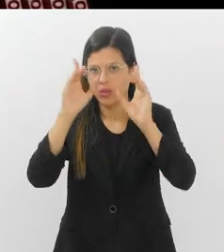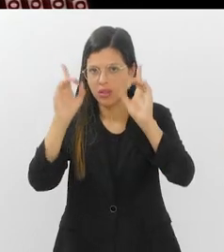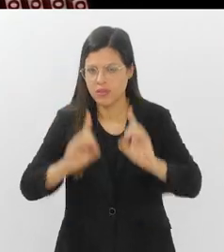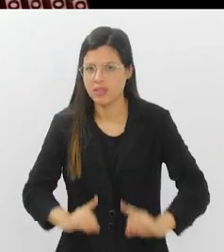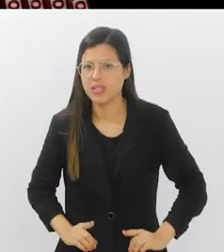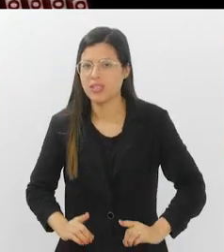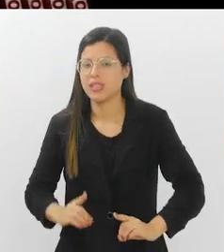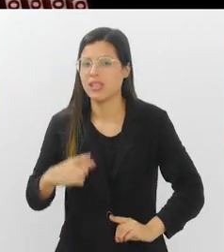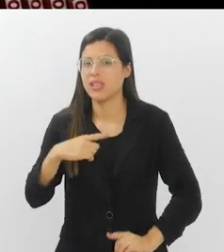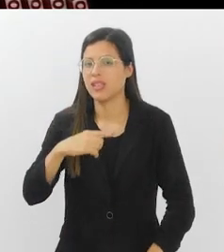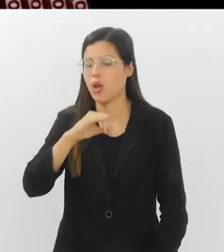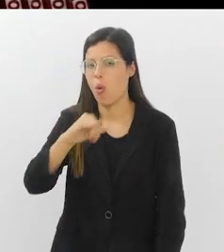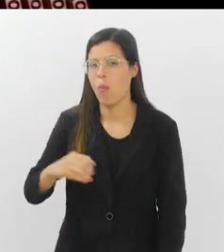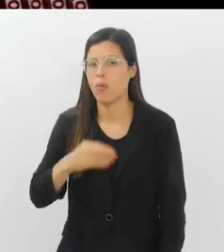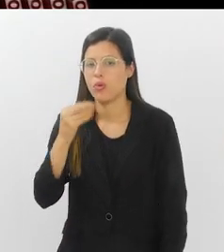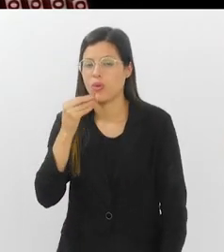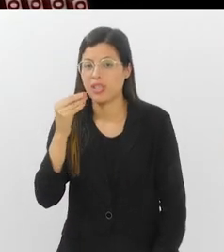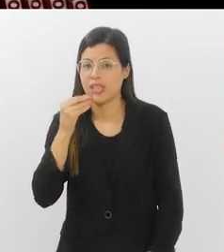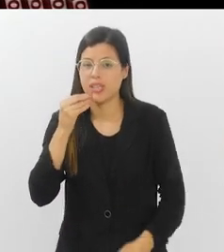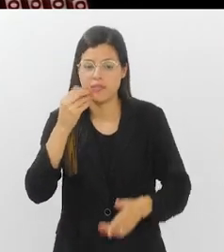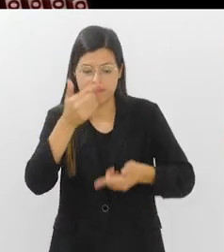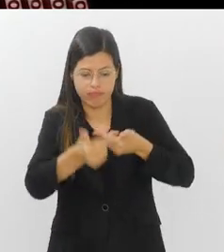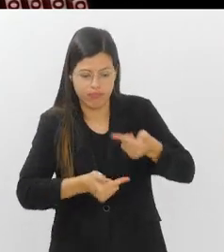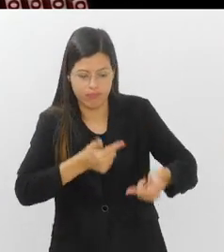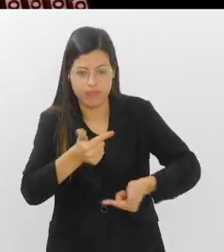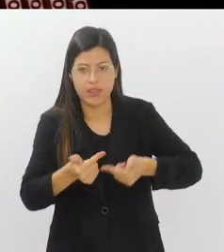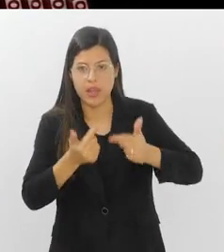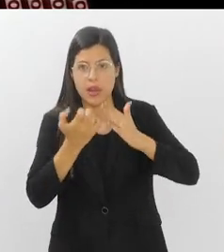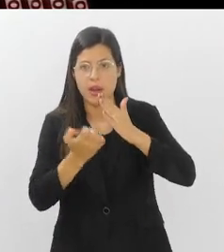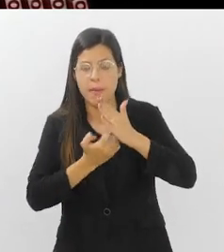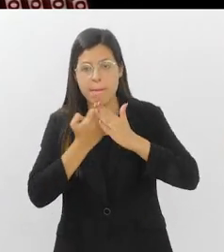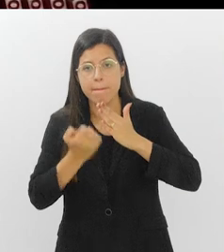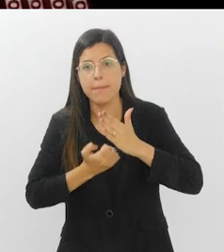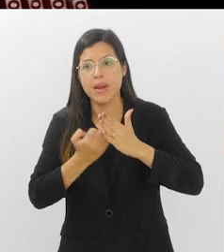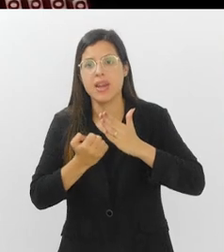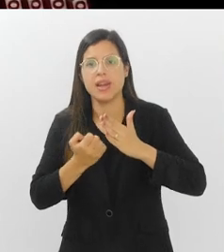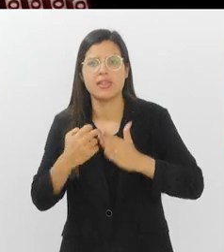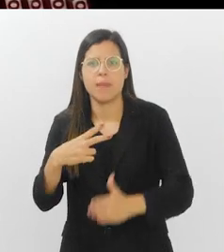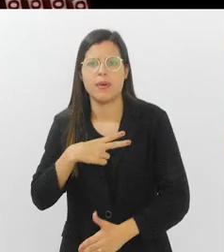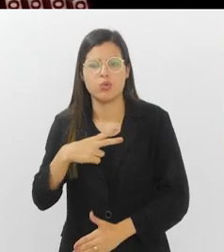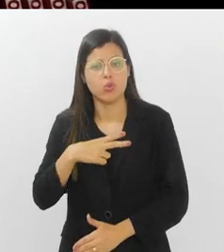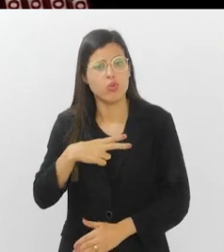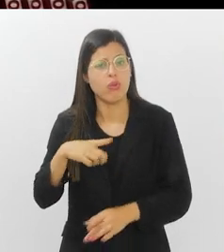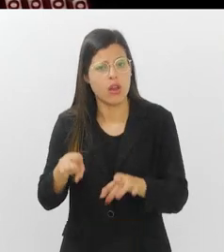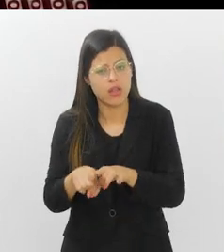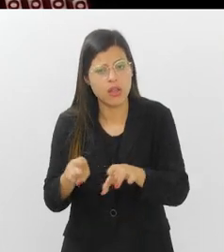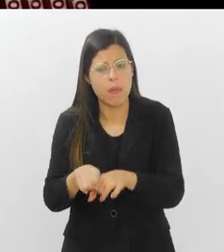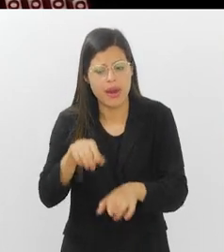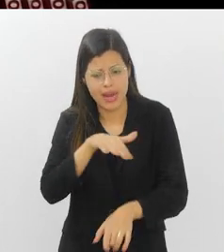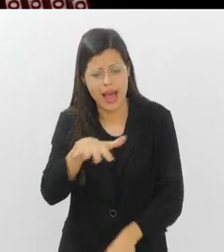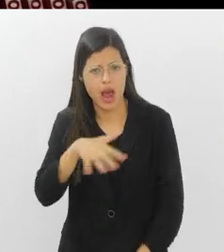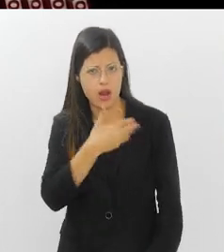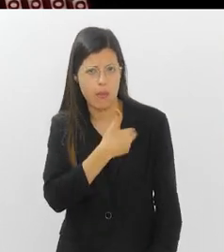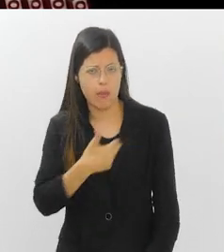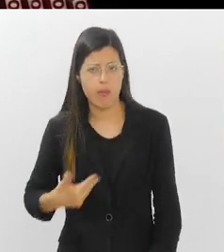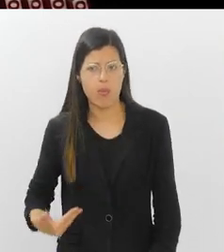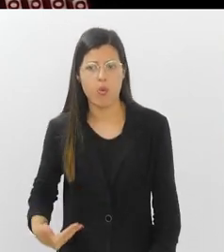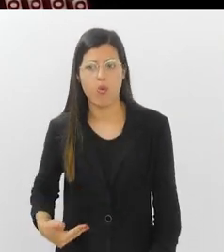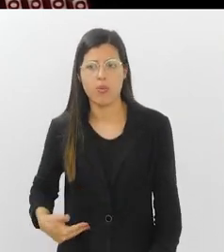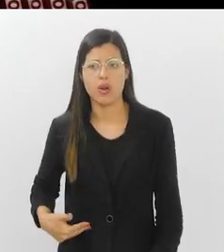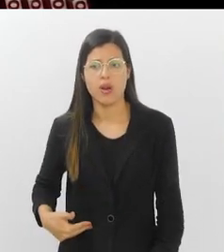eh terem oportunidade de Trabalho tanto nas empresas privadas mas muito mais no serviço público